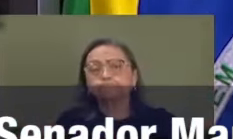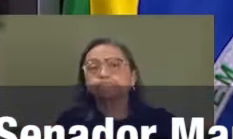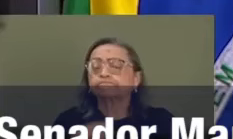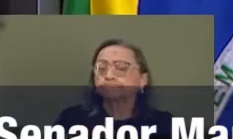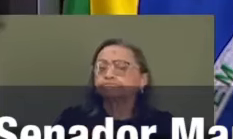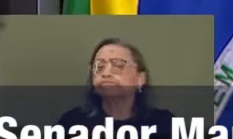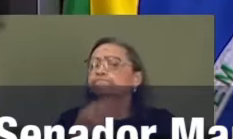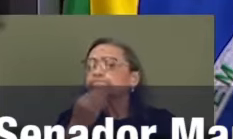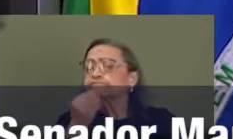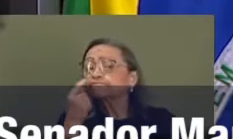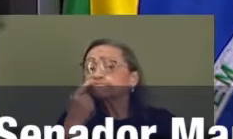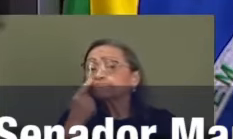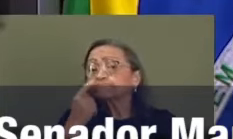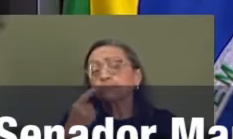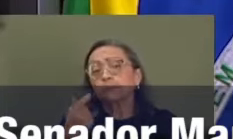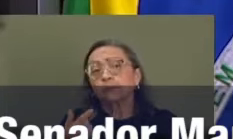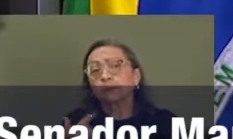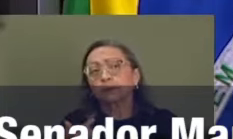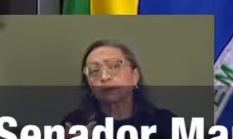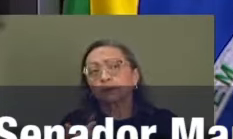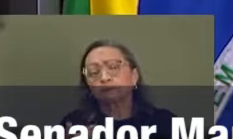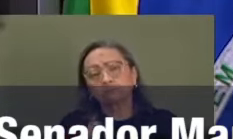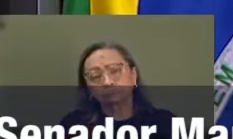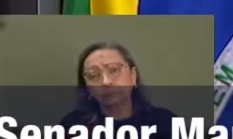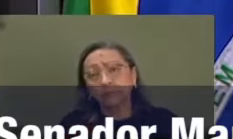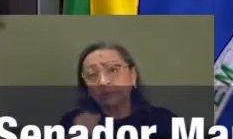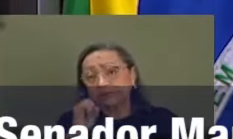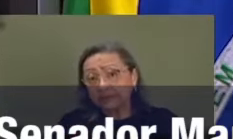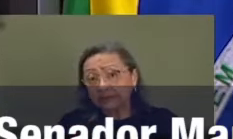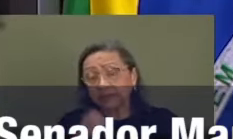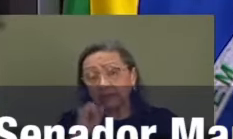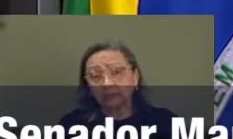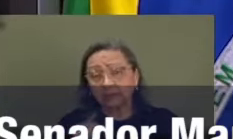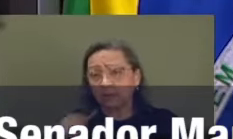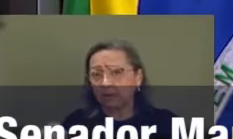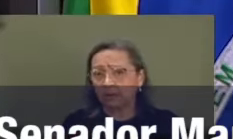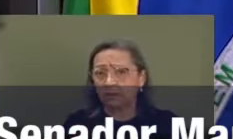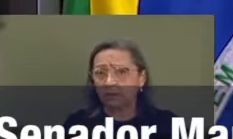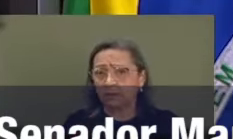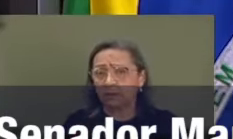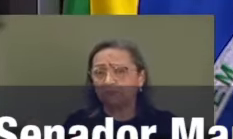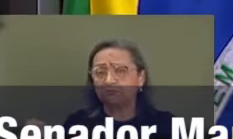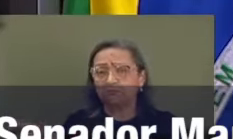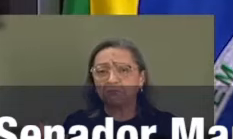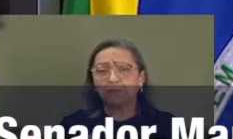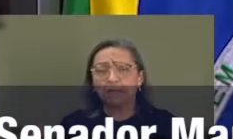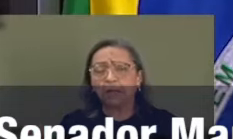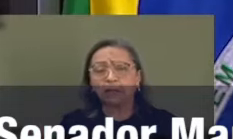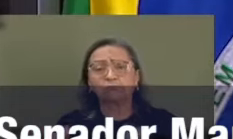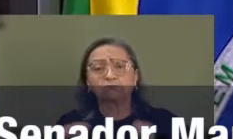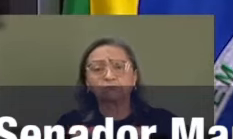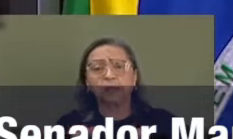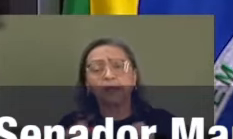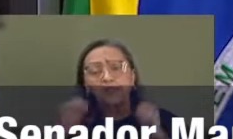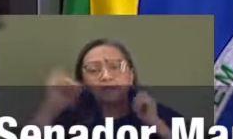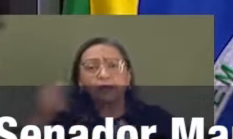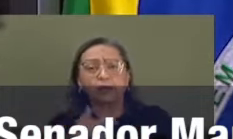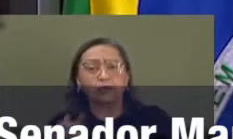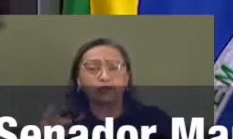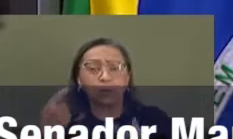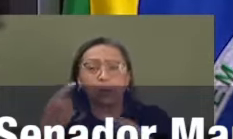agiria se eles estivessem sem movimentação nenhuma para impedir os atos ante a humanidade. Só que